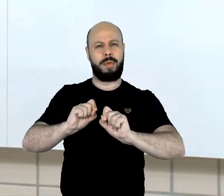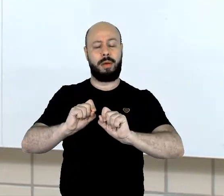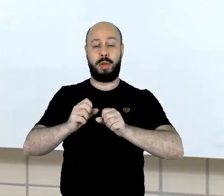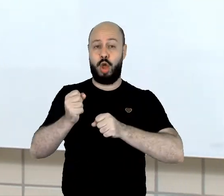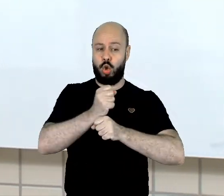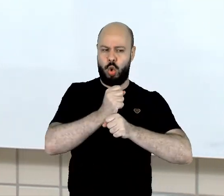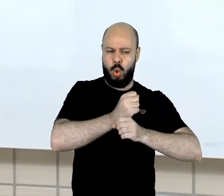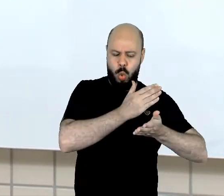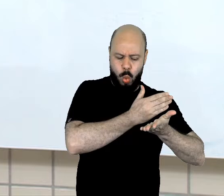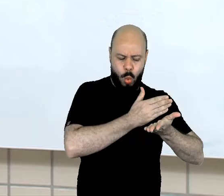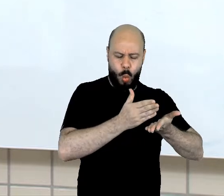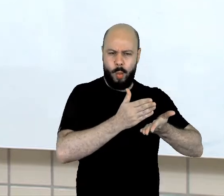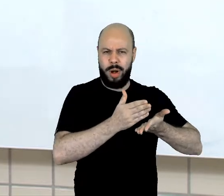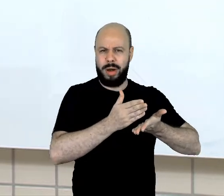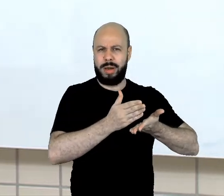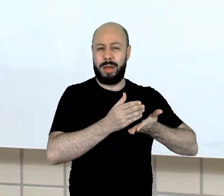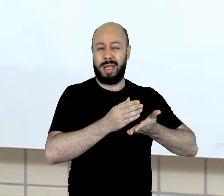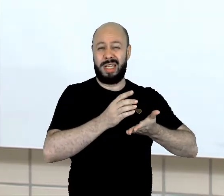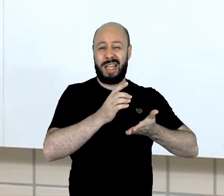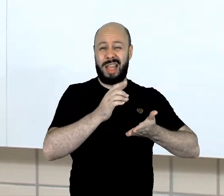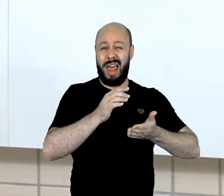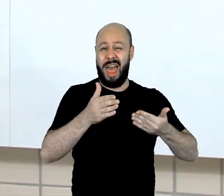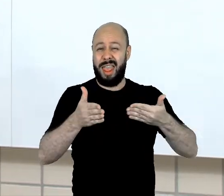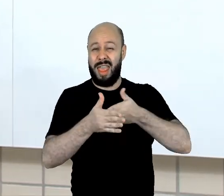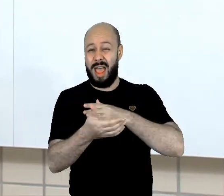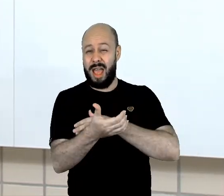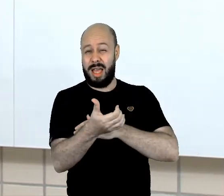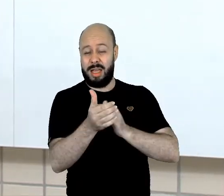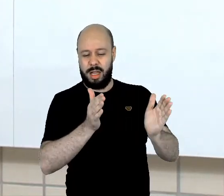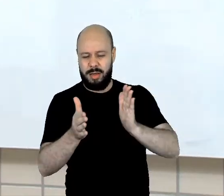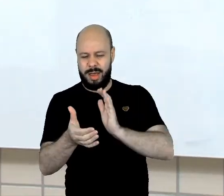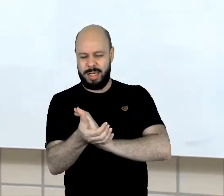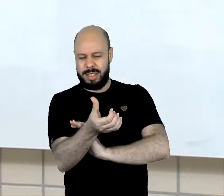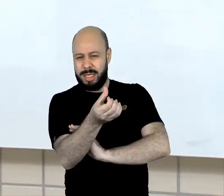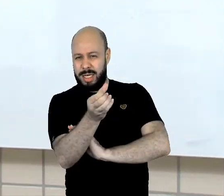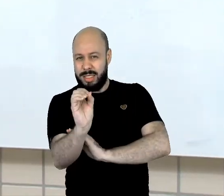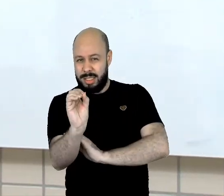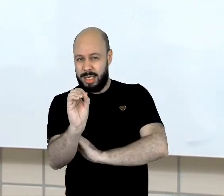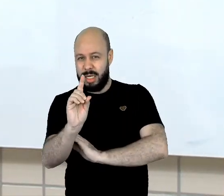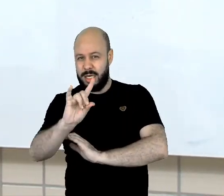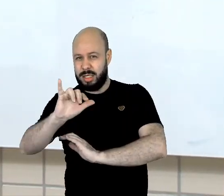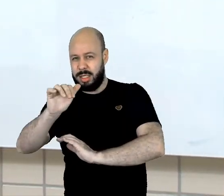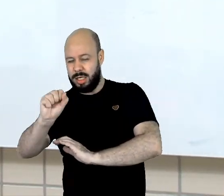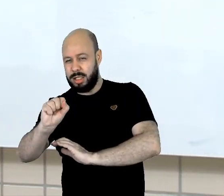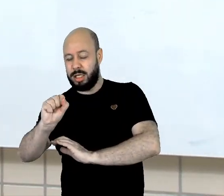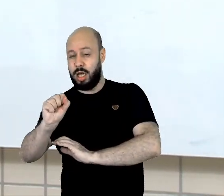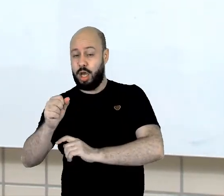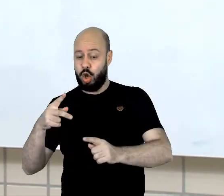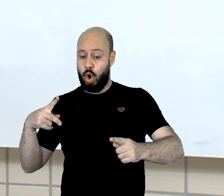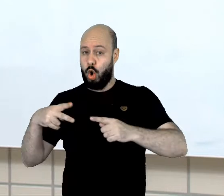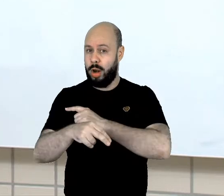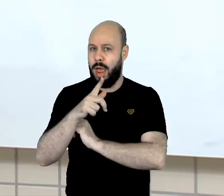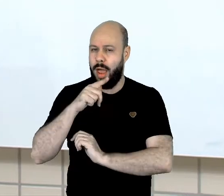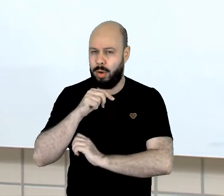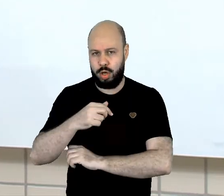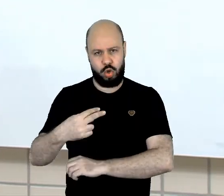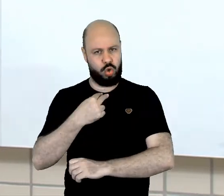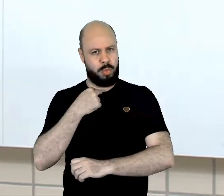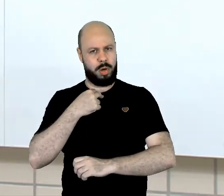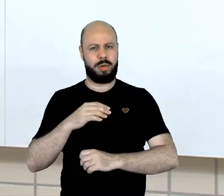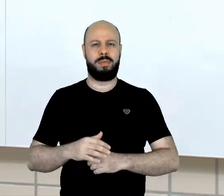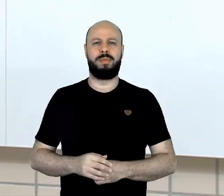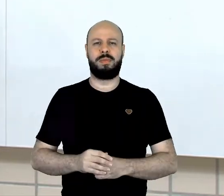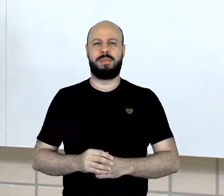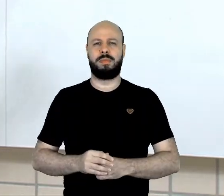ano, por 60 dias, as pessoas não poderiam ter seu fornecimento de água cortado, né?